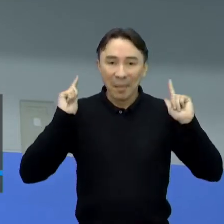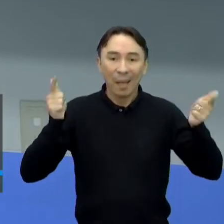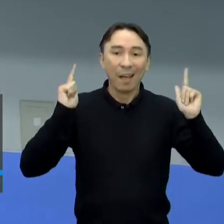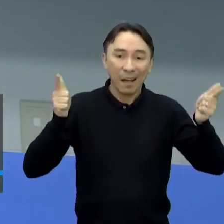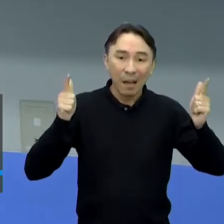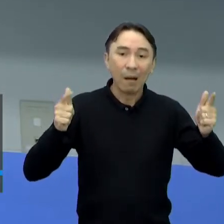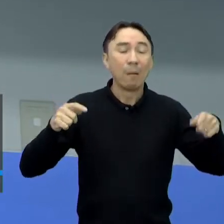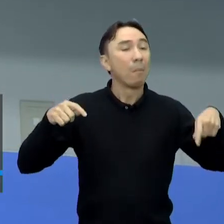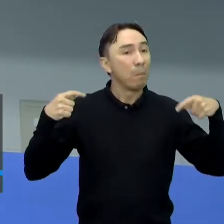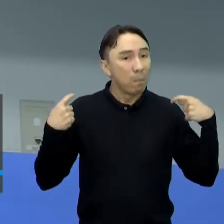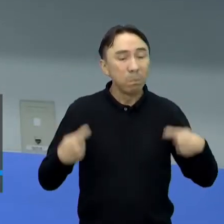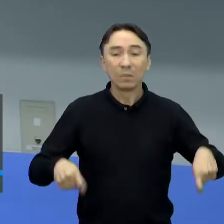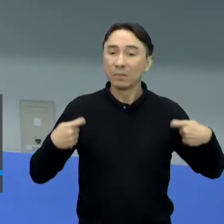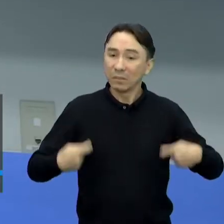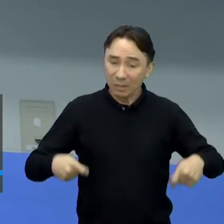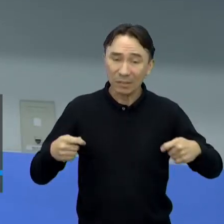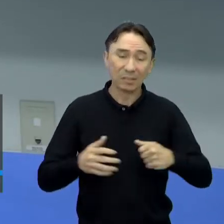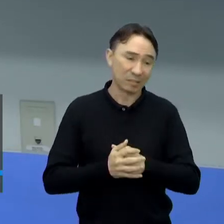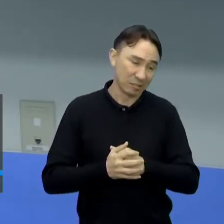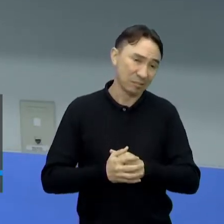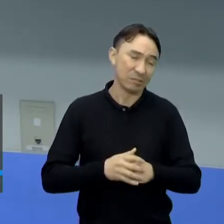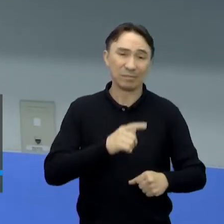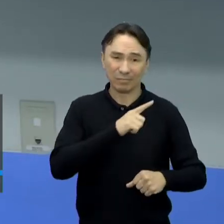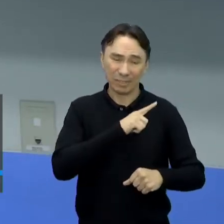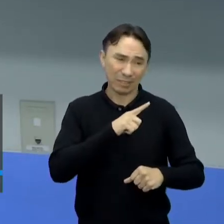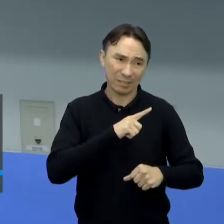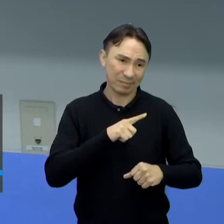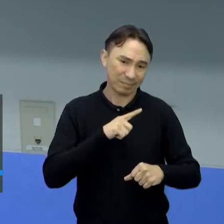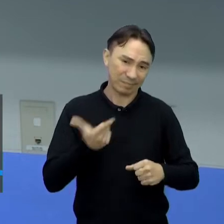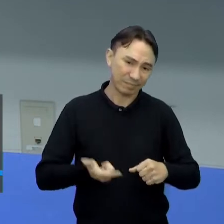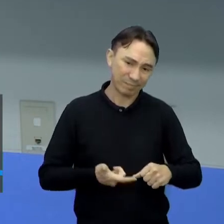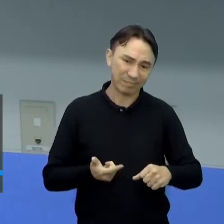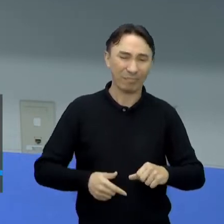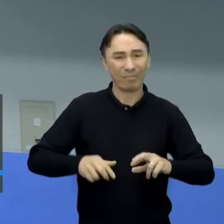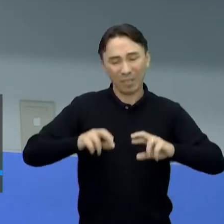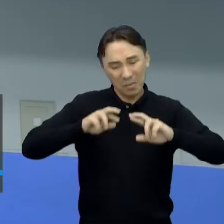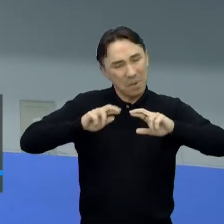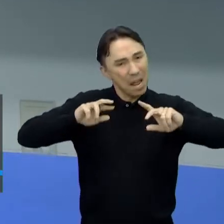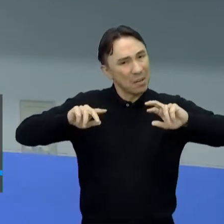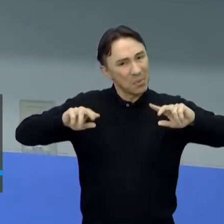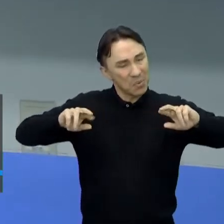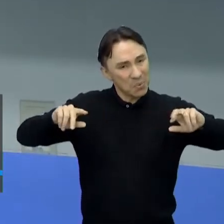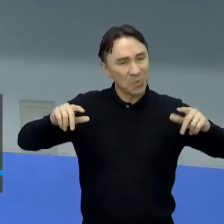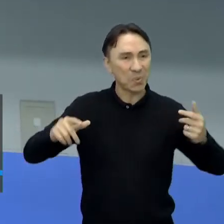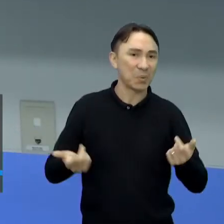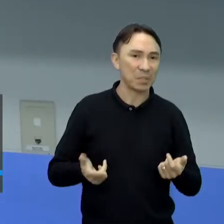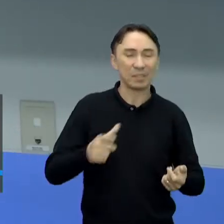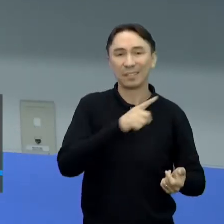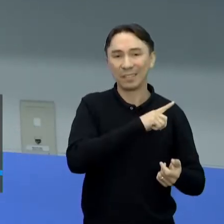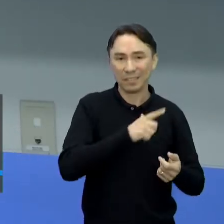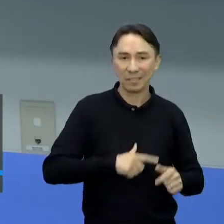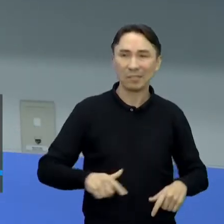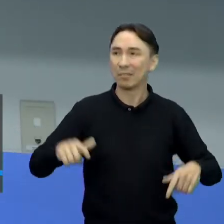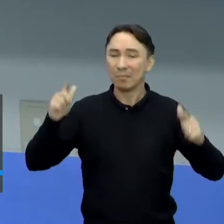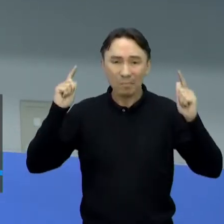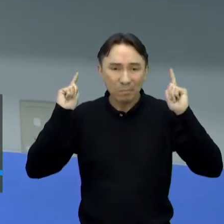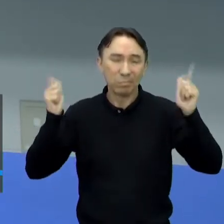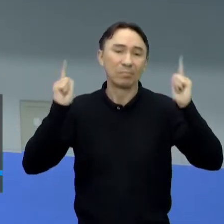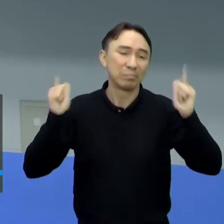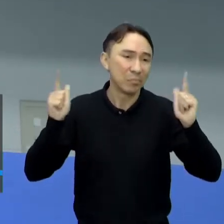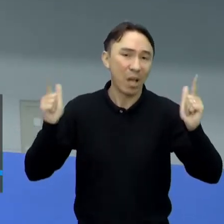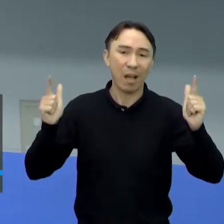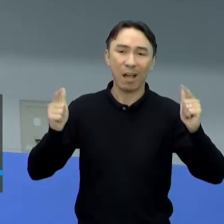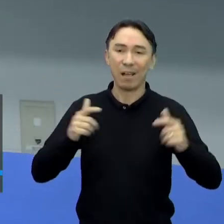aonde várias relações que vão do lazer à fruição,